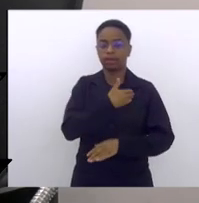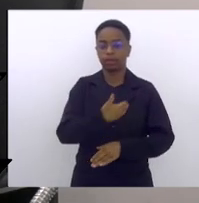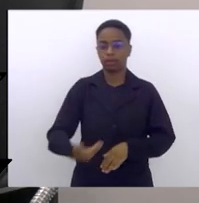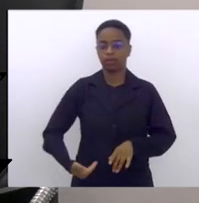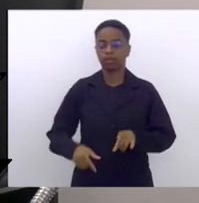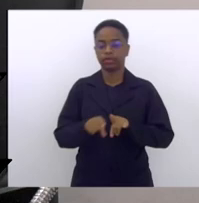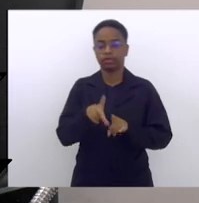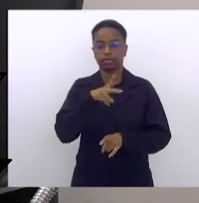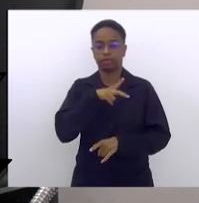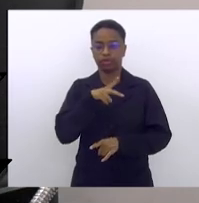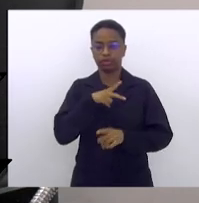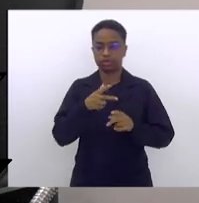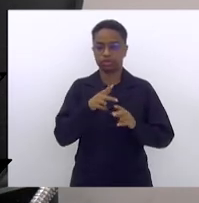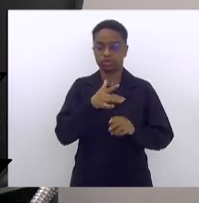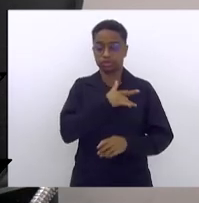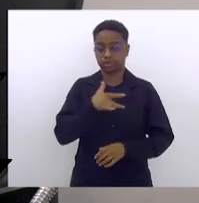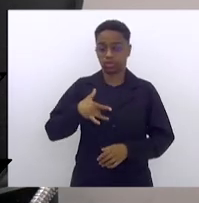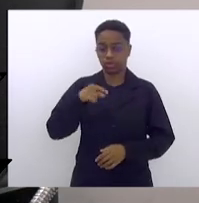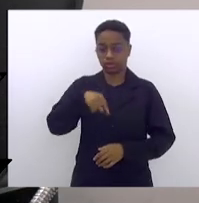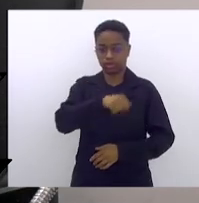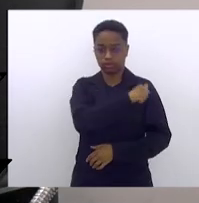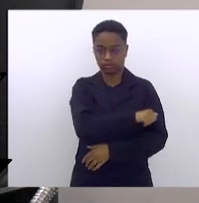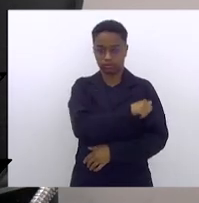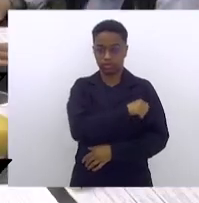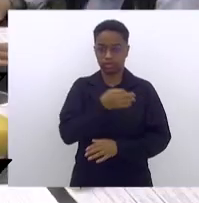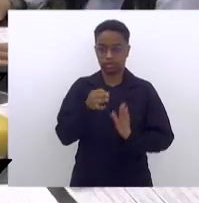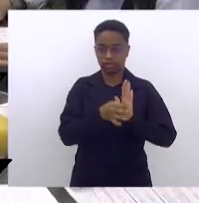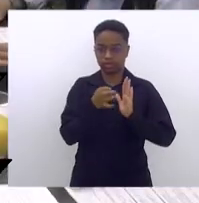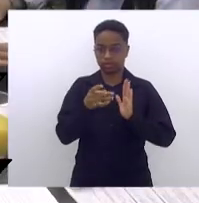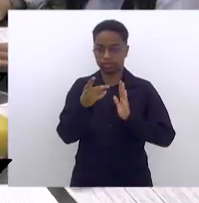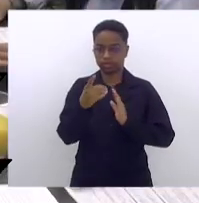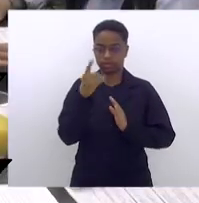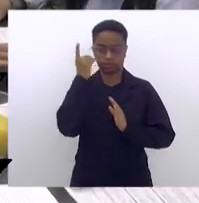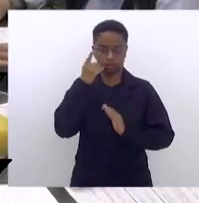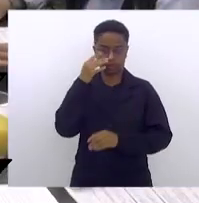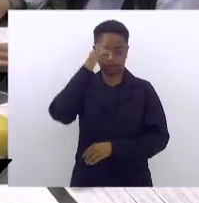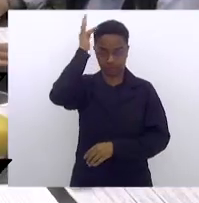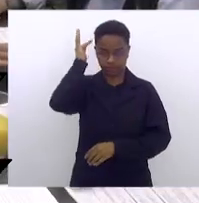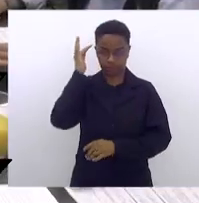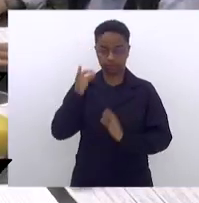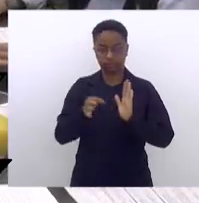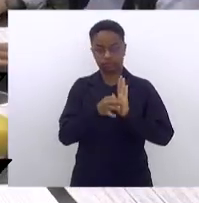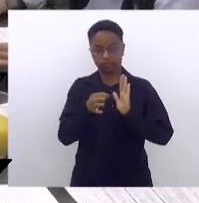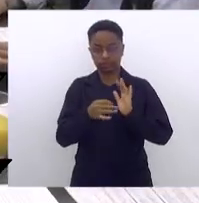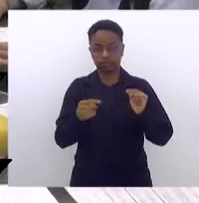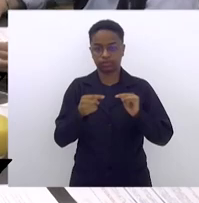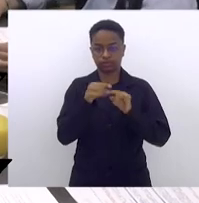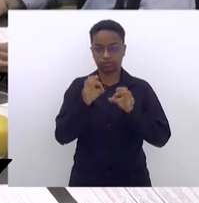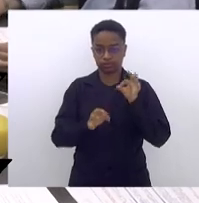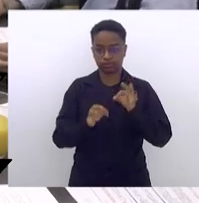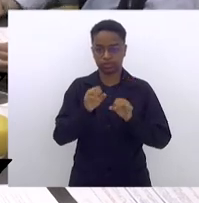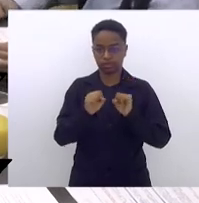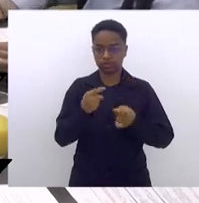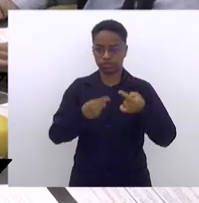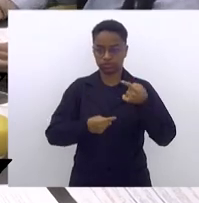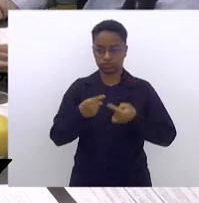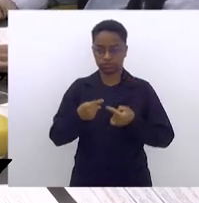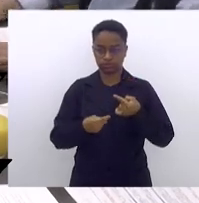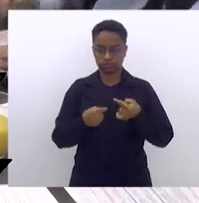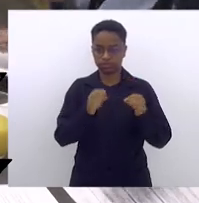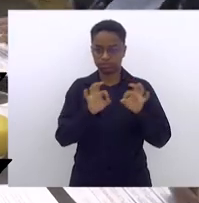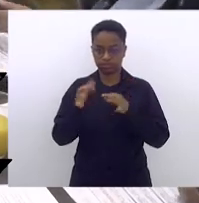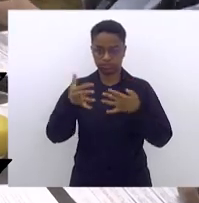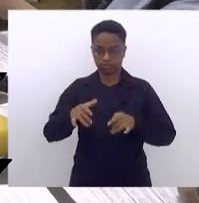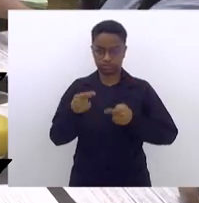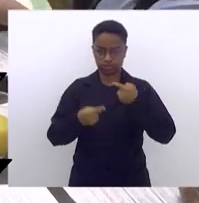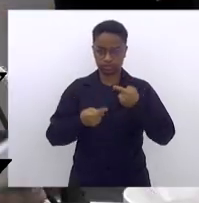em funcionamento no estado do Rio de Janeiro. Para parecer, deputado Fred Pacheco. Parecer é pela juridicidade, presidente. Em discussão. Não